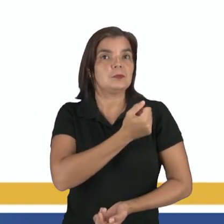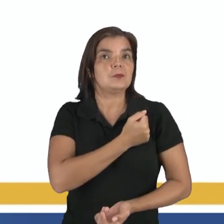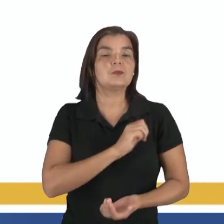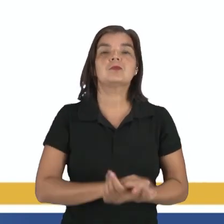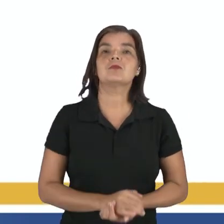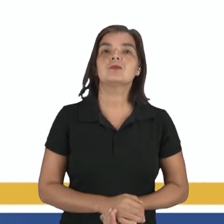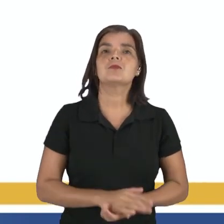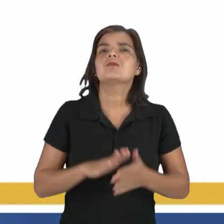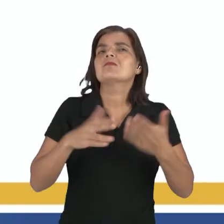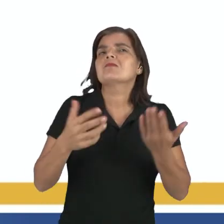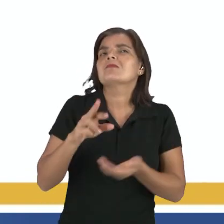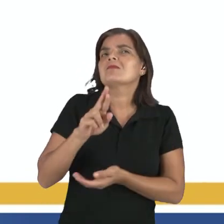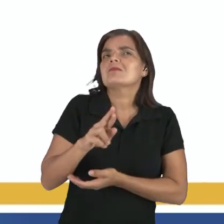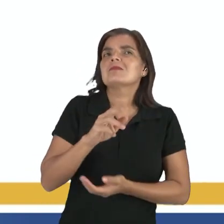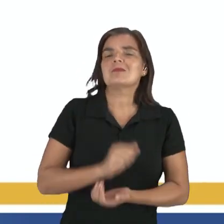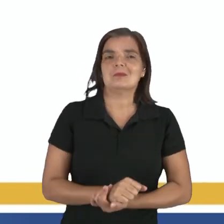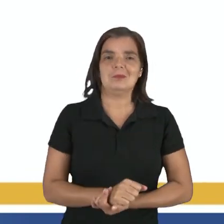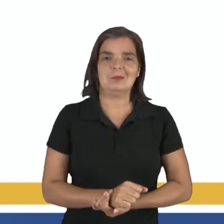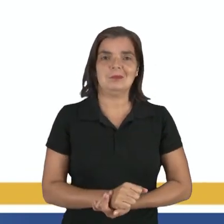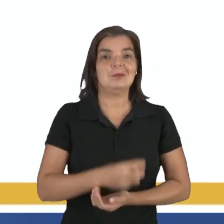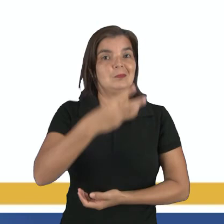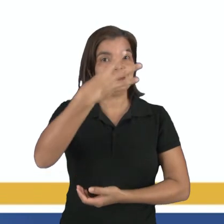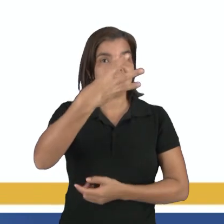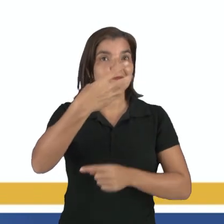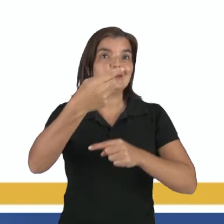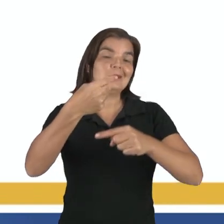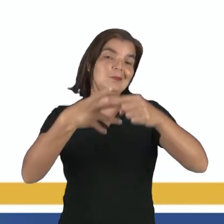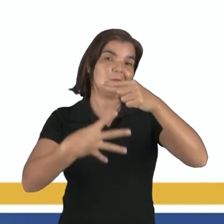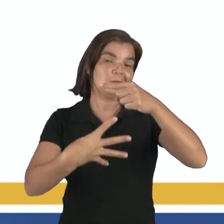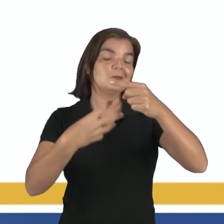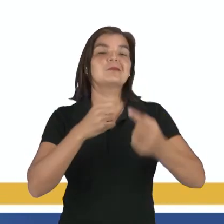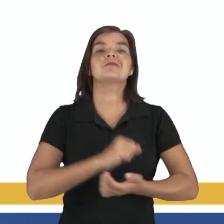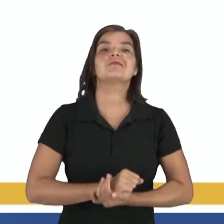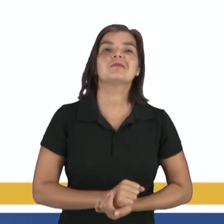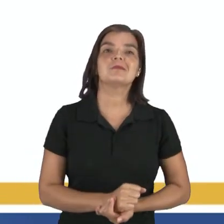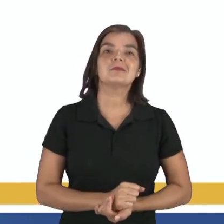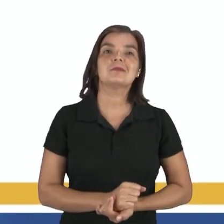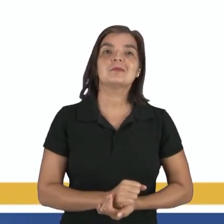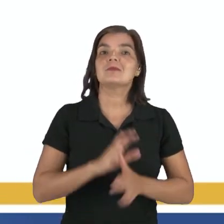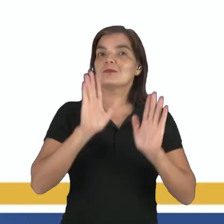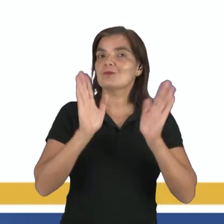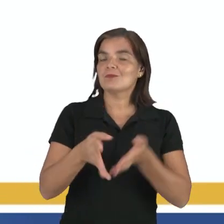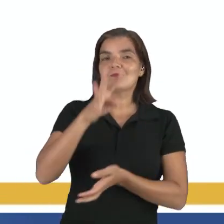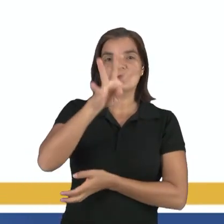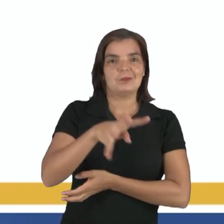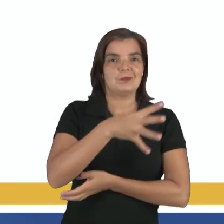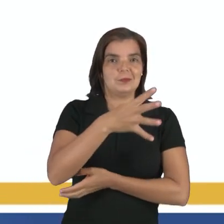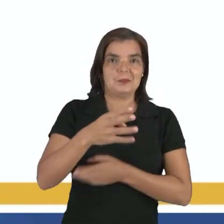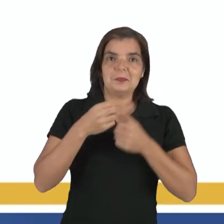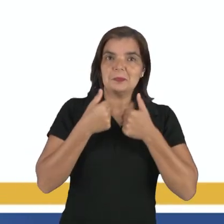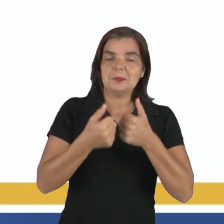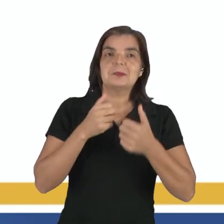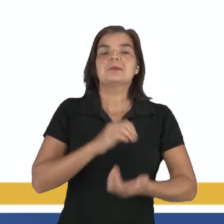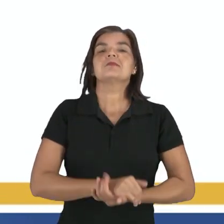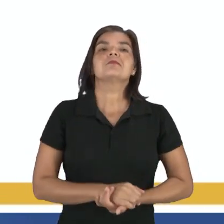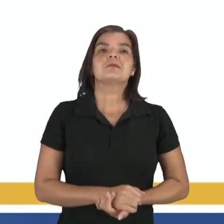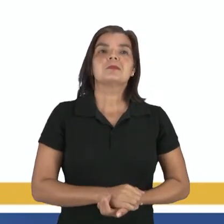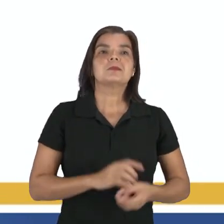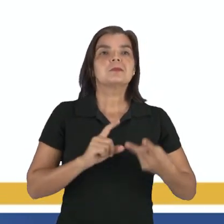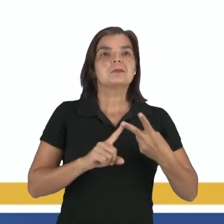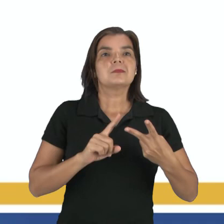acertadores é qual qual é a razão que tá lá 3 sobre 4 tá lá na tabela tudo bem